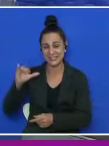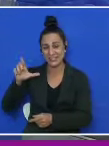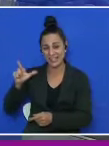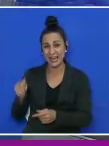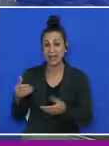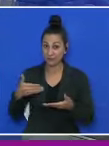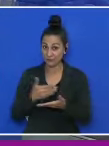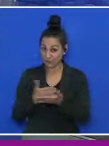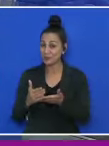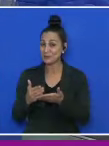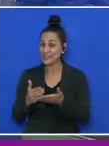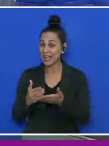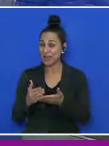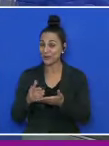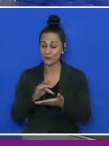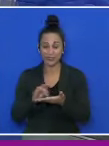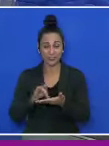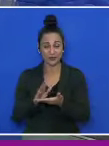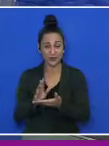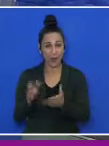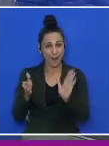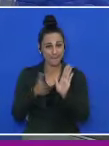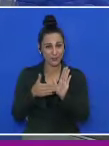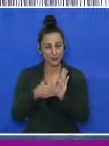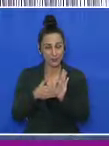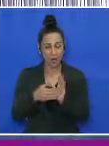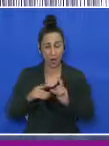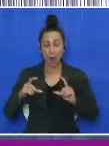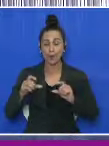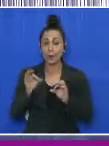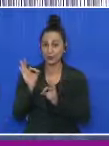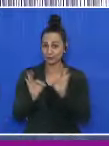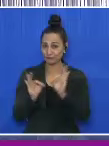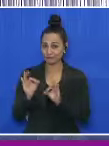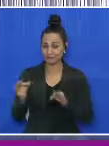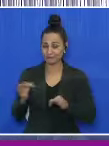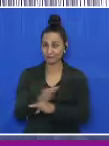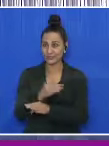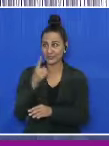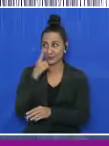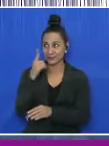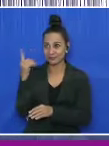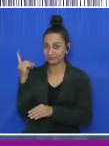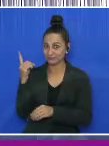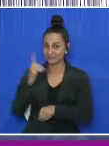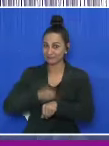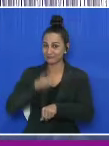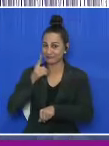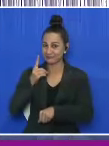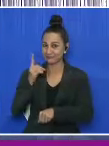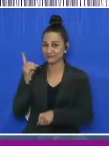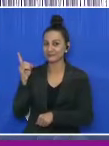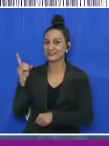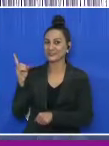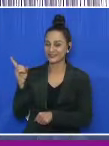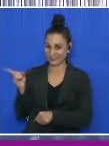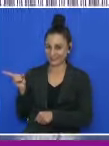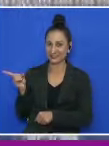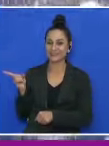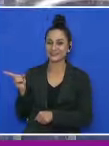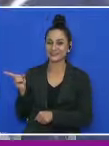Vamos ao sorteio da Loto Fácil. Apostas em mãos, bolas posicionadas. Chegou a hora. Valendo.